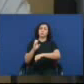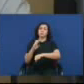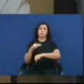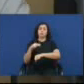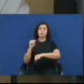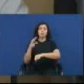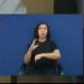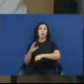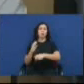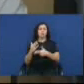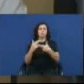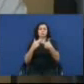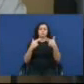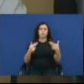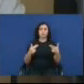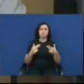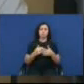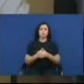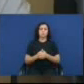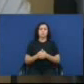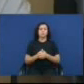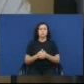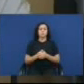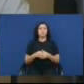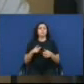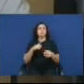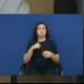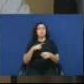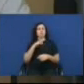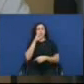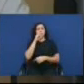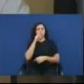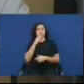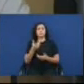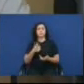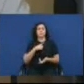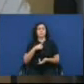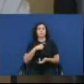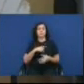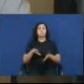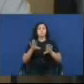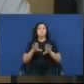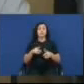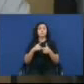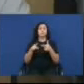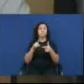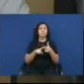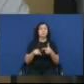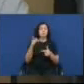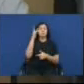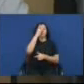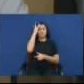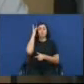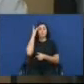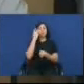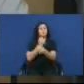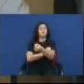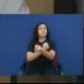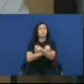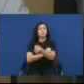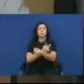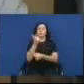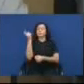onde tem que fazer. Tem o funcionário que é registrado? Tem. Mas só que o problema do dependente químico, ele